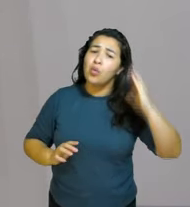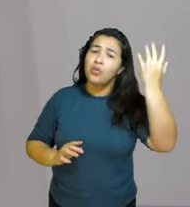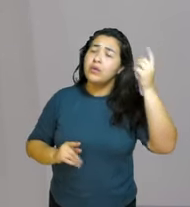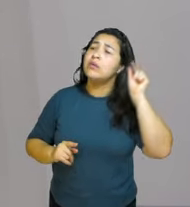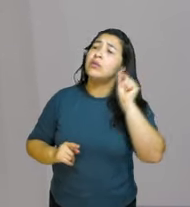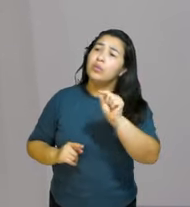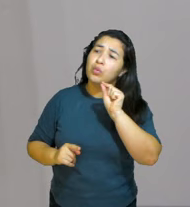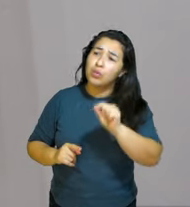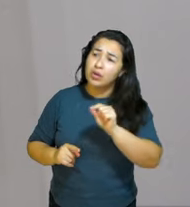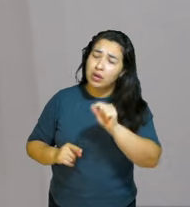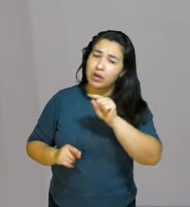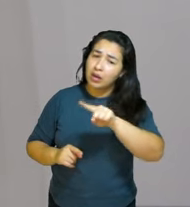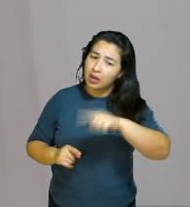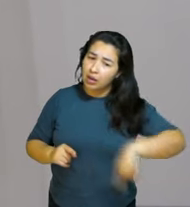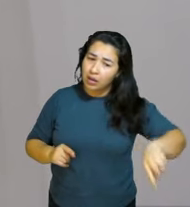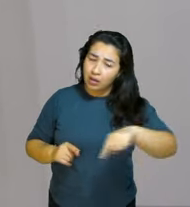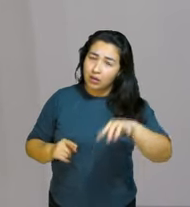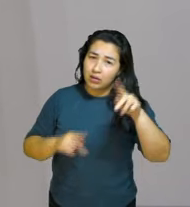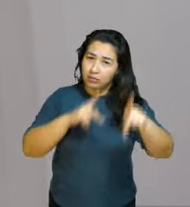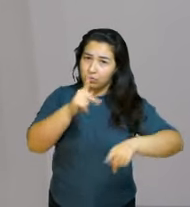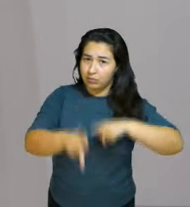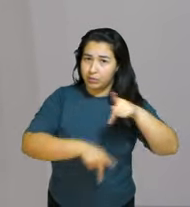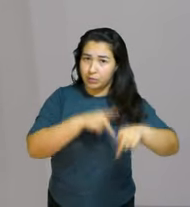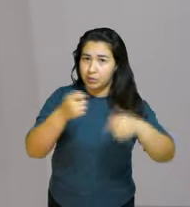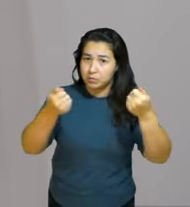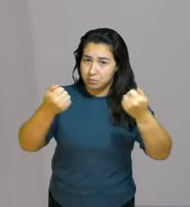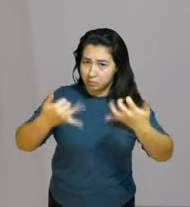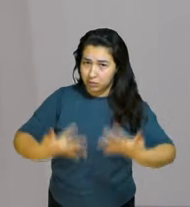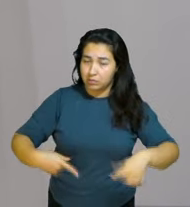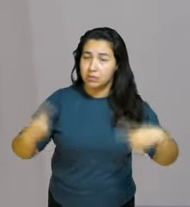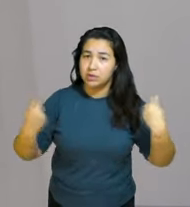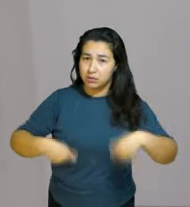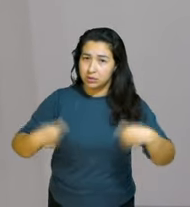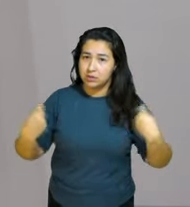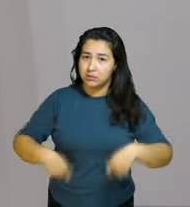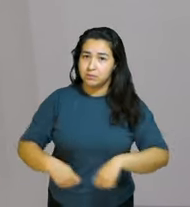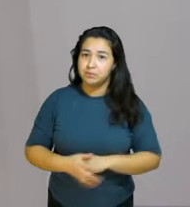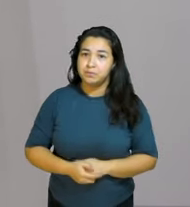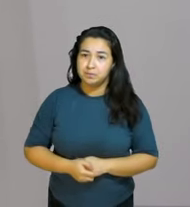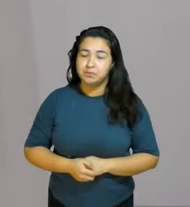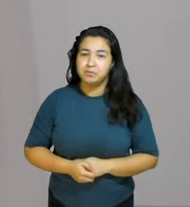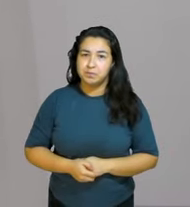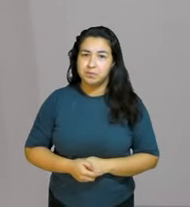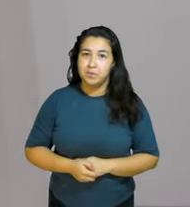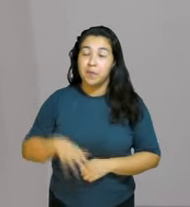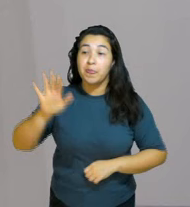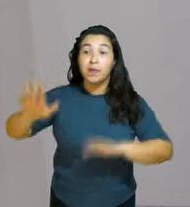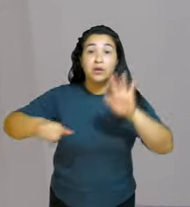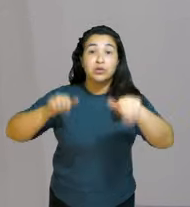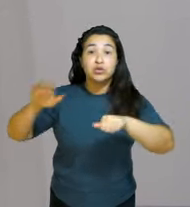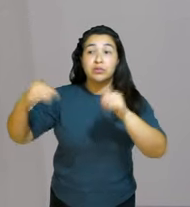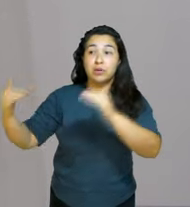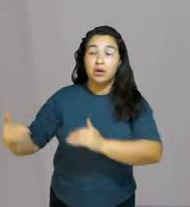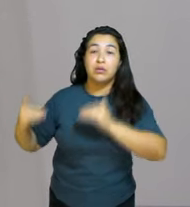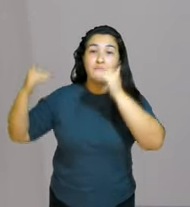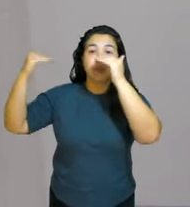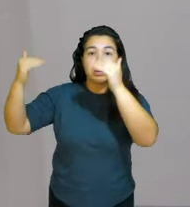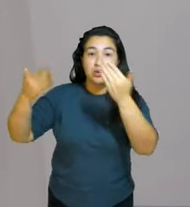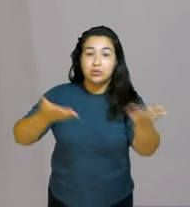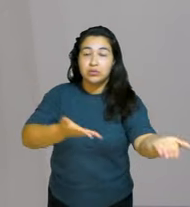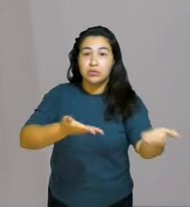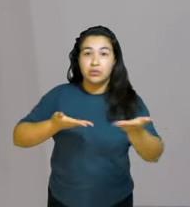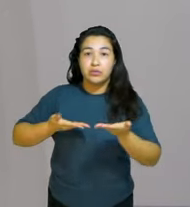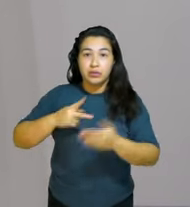ocorrido para a população catarinense. Para compor a mesa de autoridades, convidamos também o